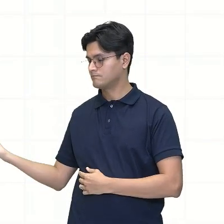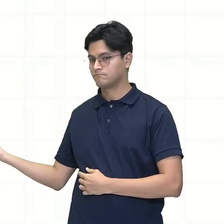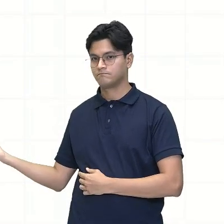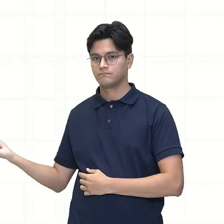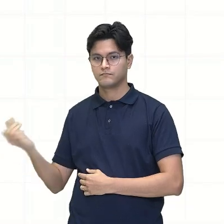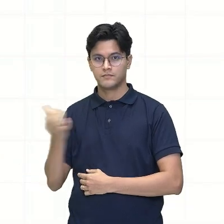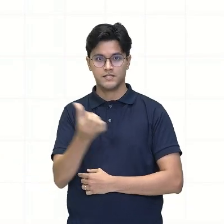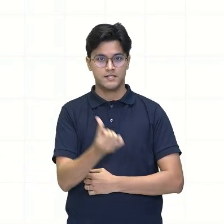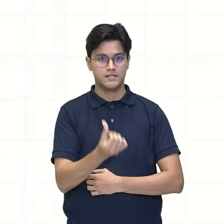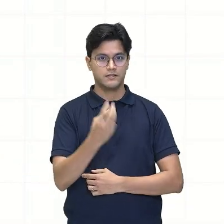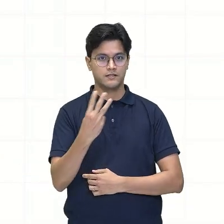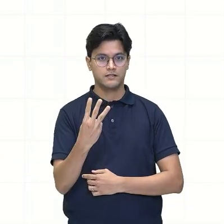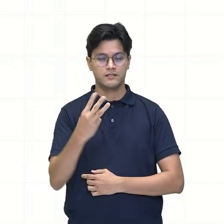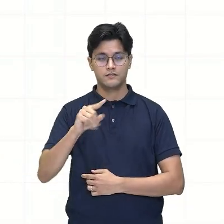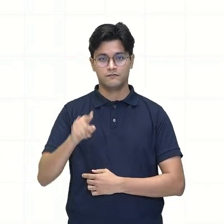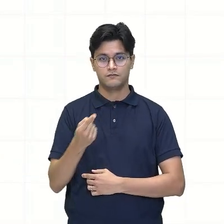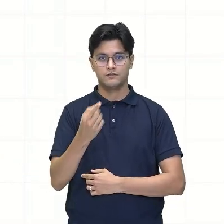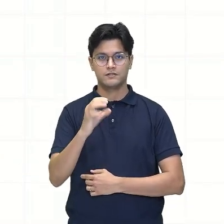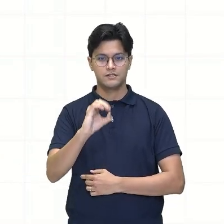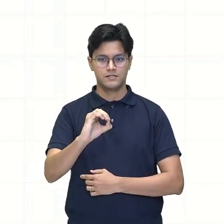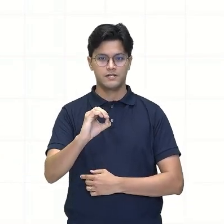63,0 com